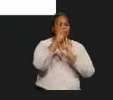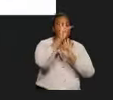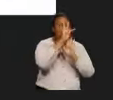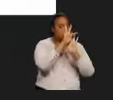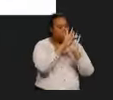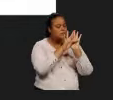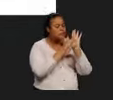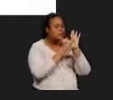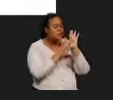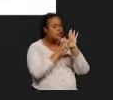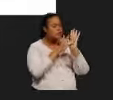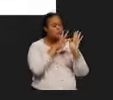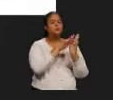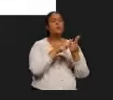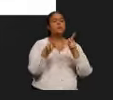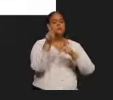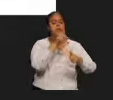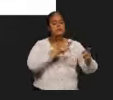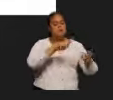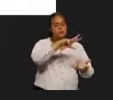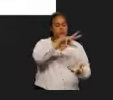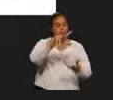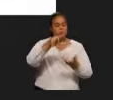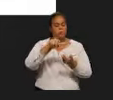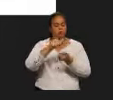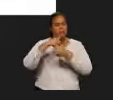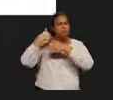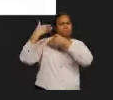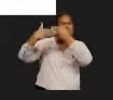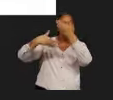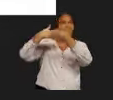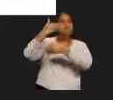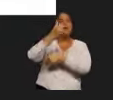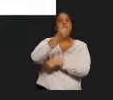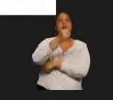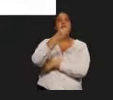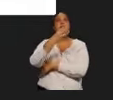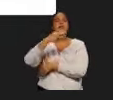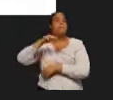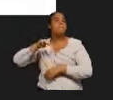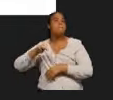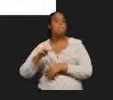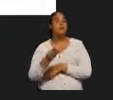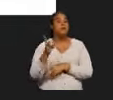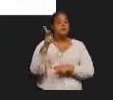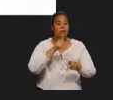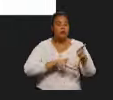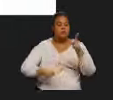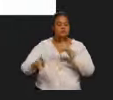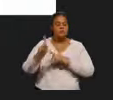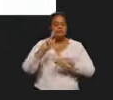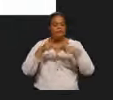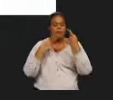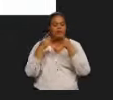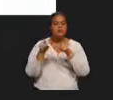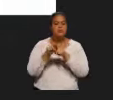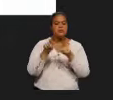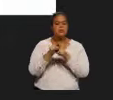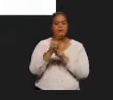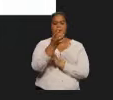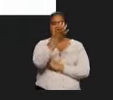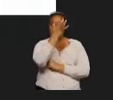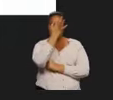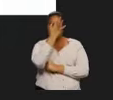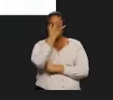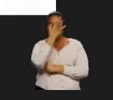que a população mundial ela cresce por ano 83 milhões de pessoas ela disse que a índia